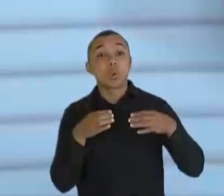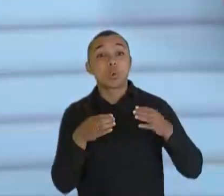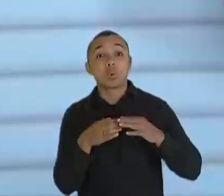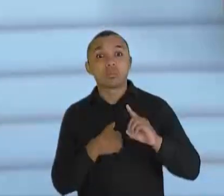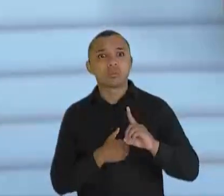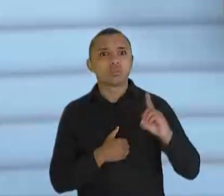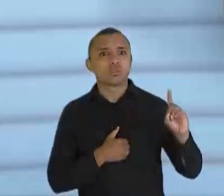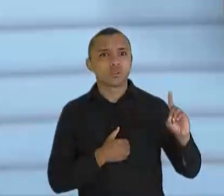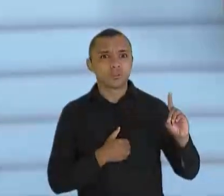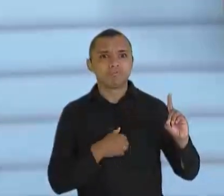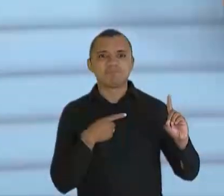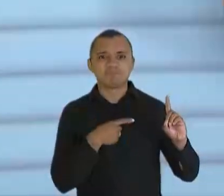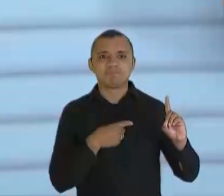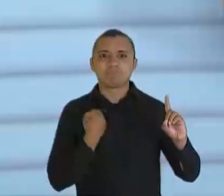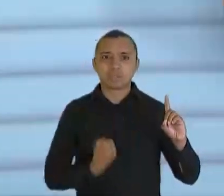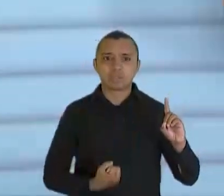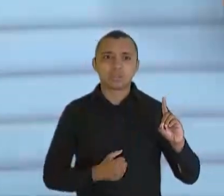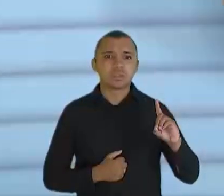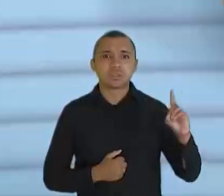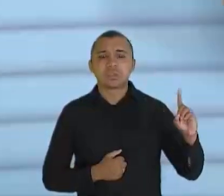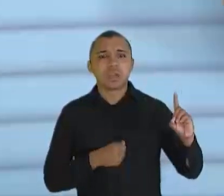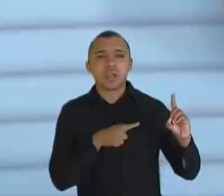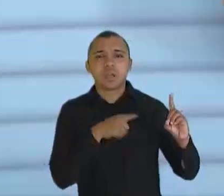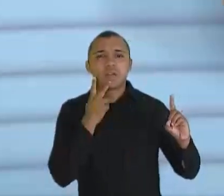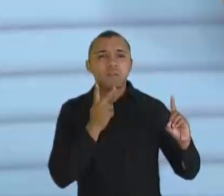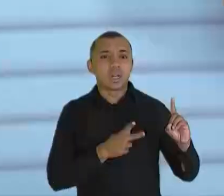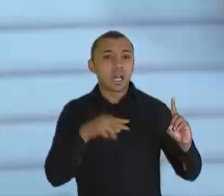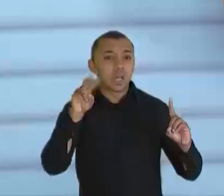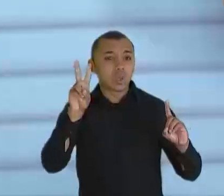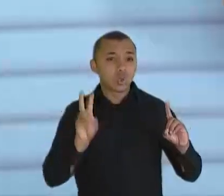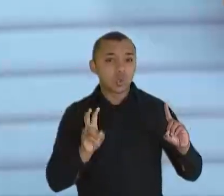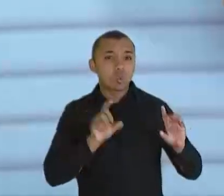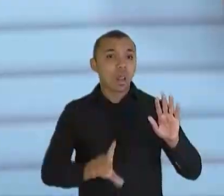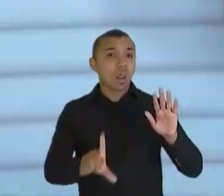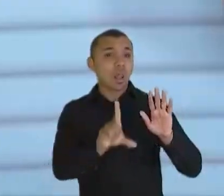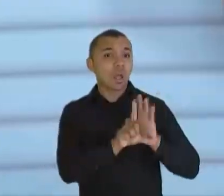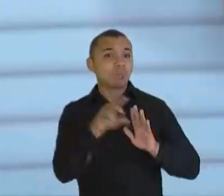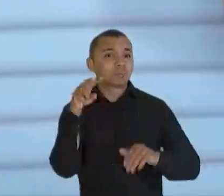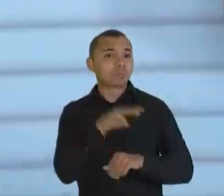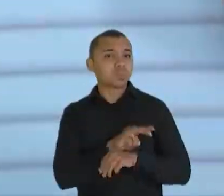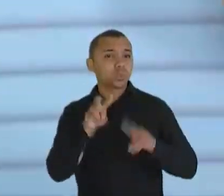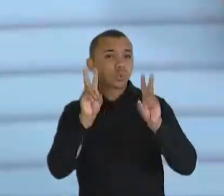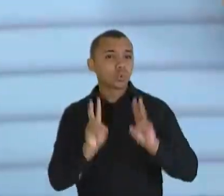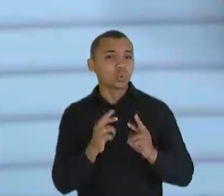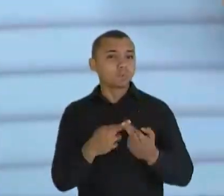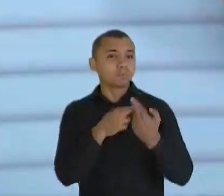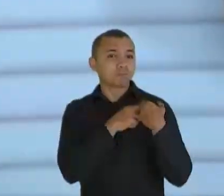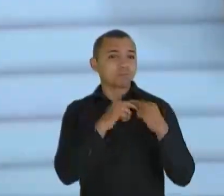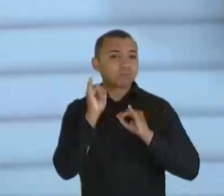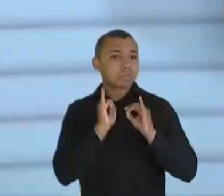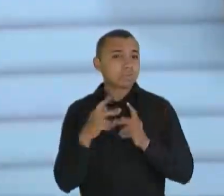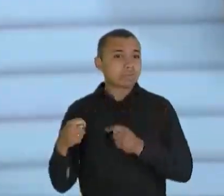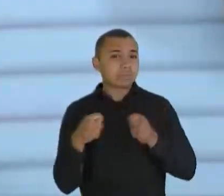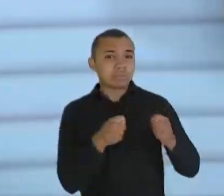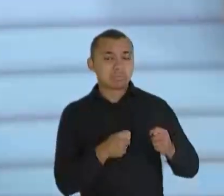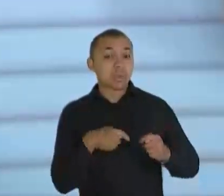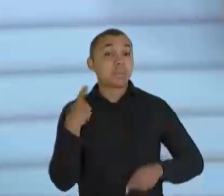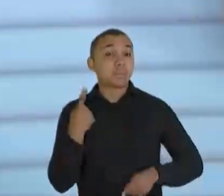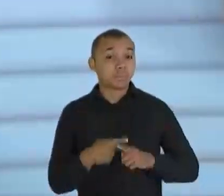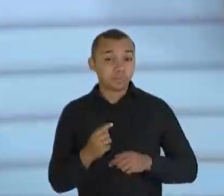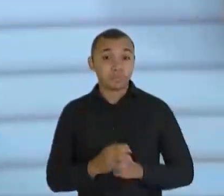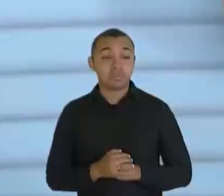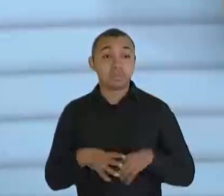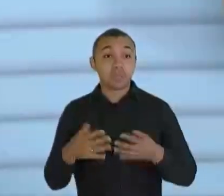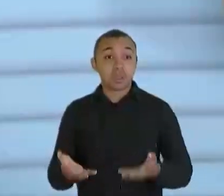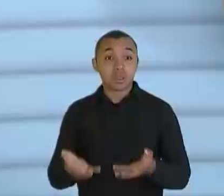contra qualquer ideia de fazer uma lei para o uso responsável da internet? Porque eles querem exatamente isso. Eles querem um